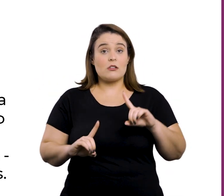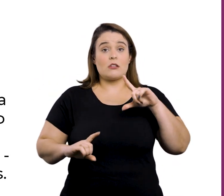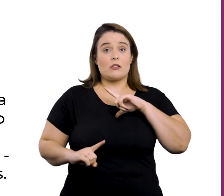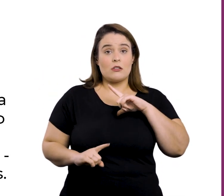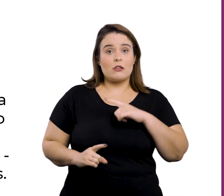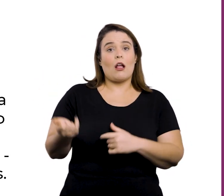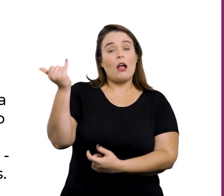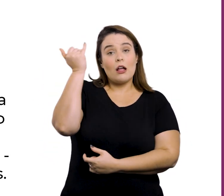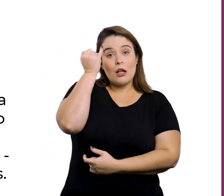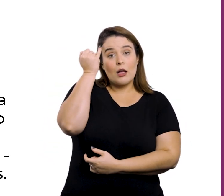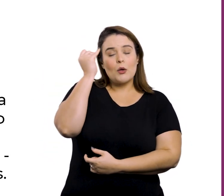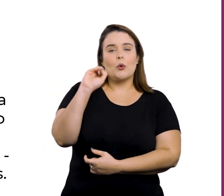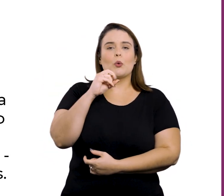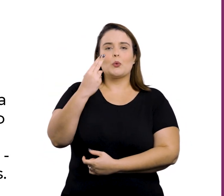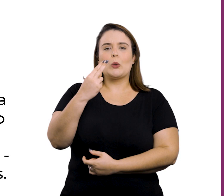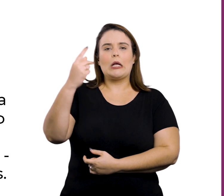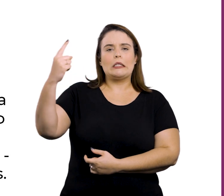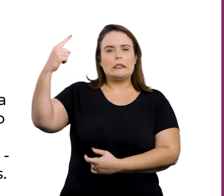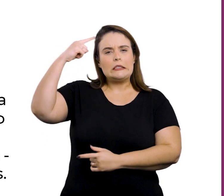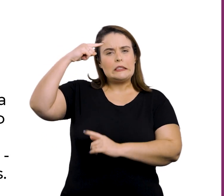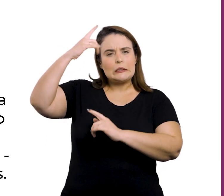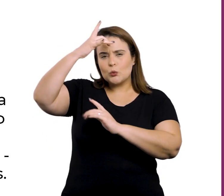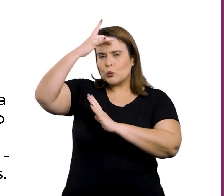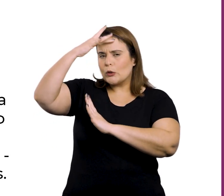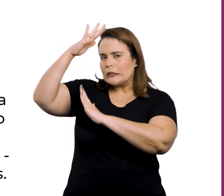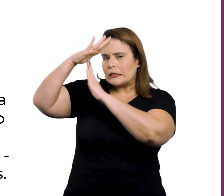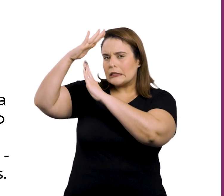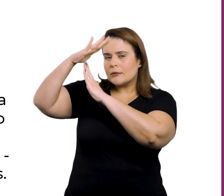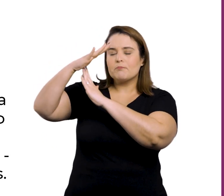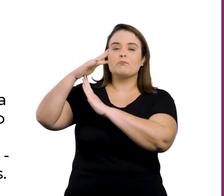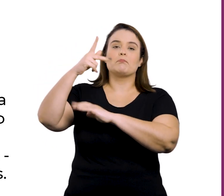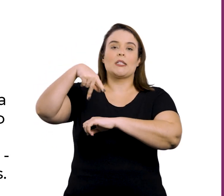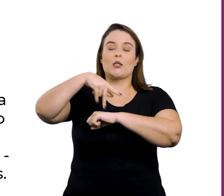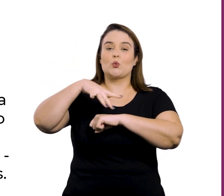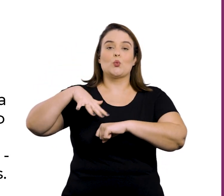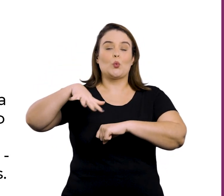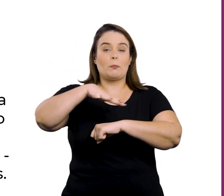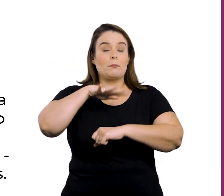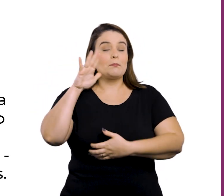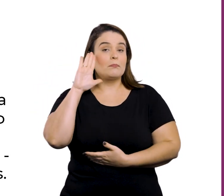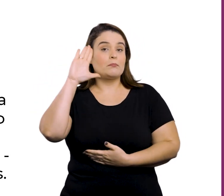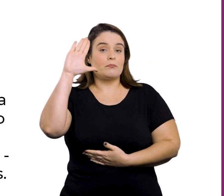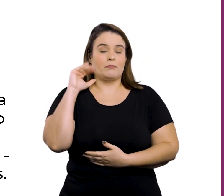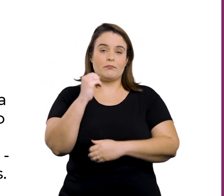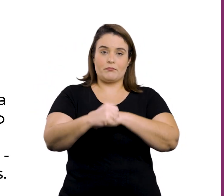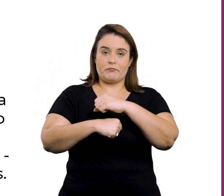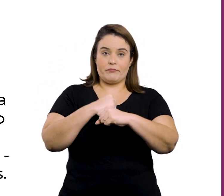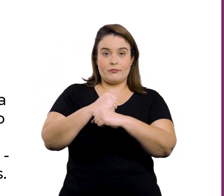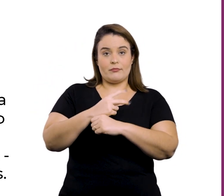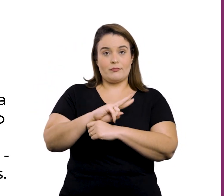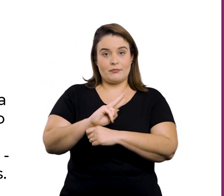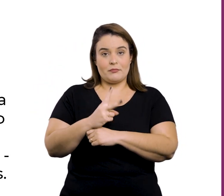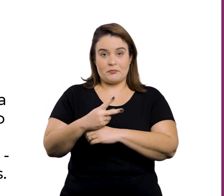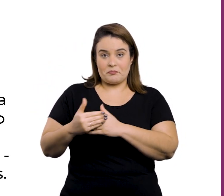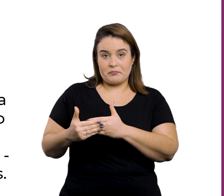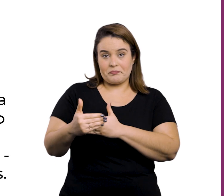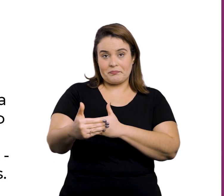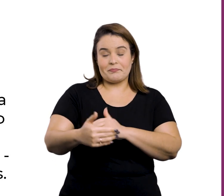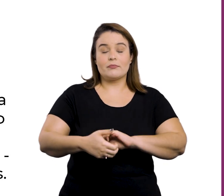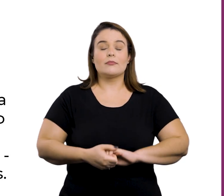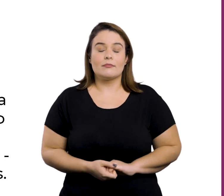deficiência, transtornos mentais e limitações cognitivas em todo o país, principalmente a partir da década de